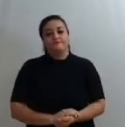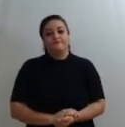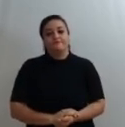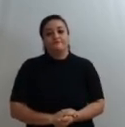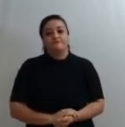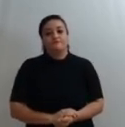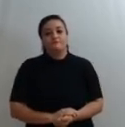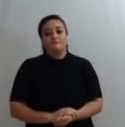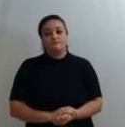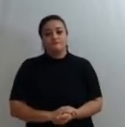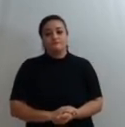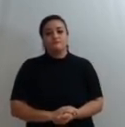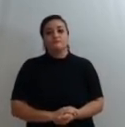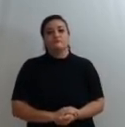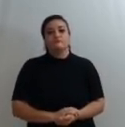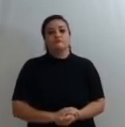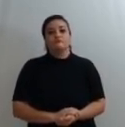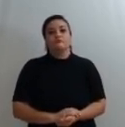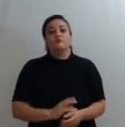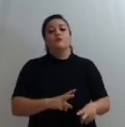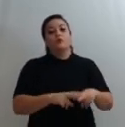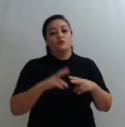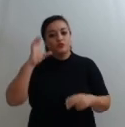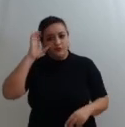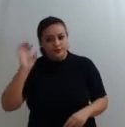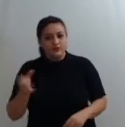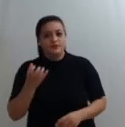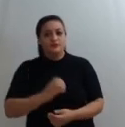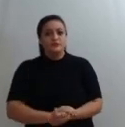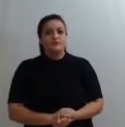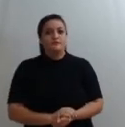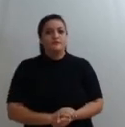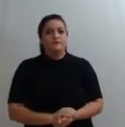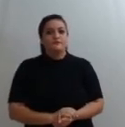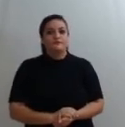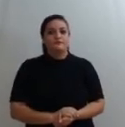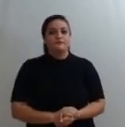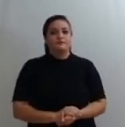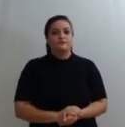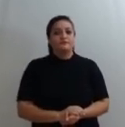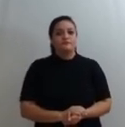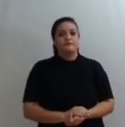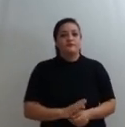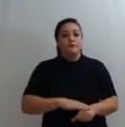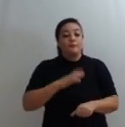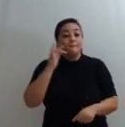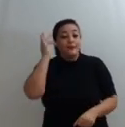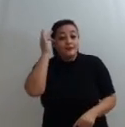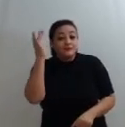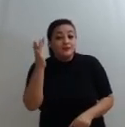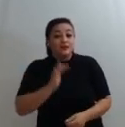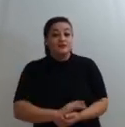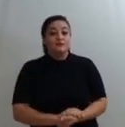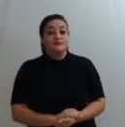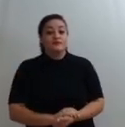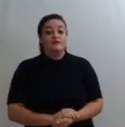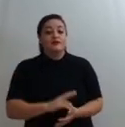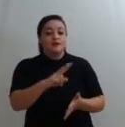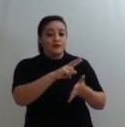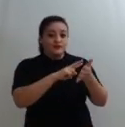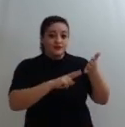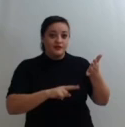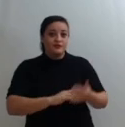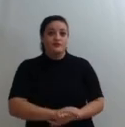da decisão, né? Que eu acho que para facilitar até a leitura. Mas, na